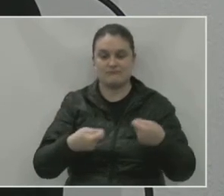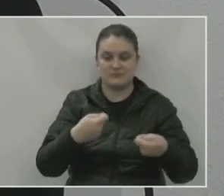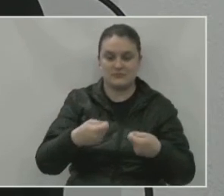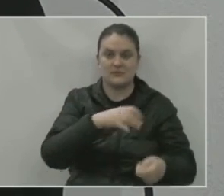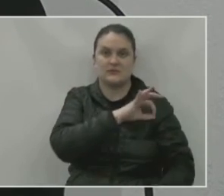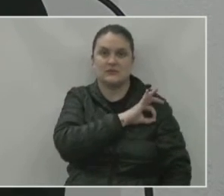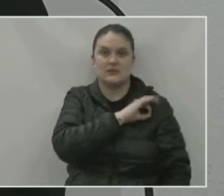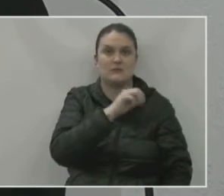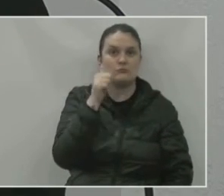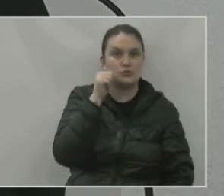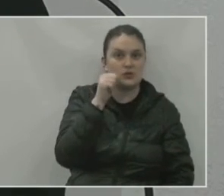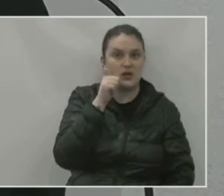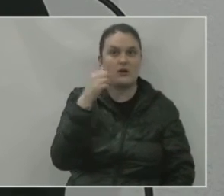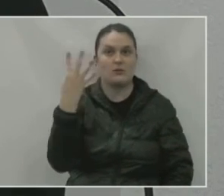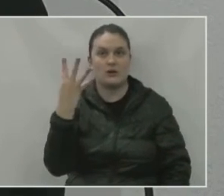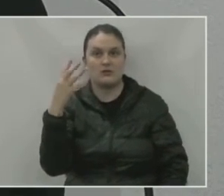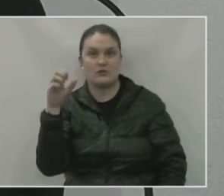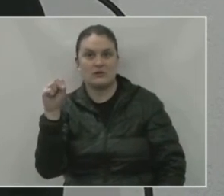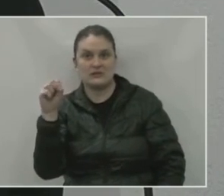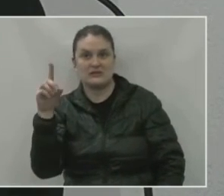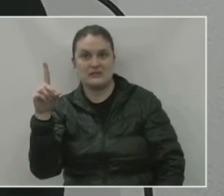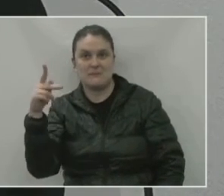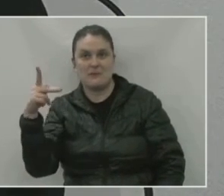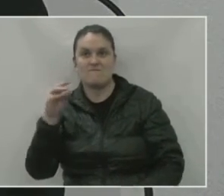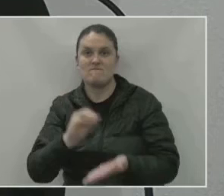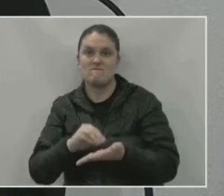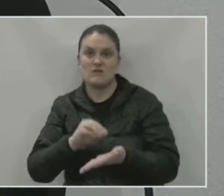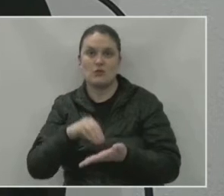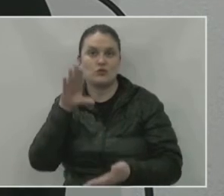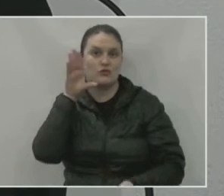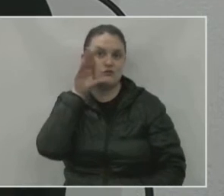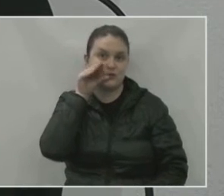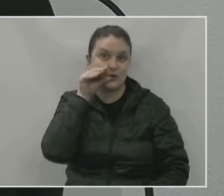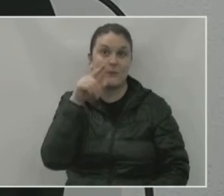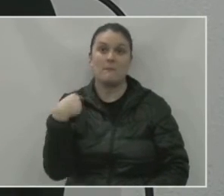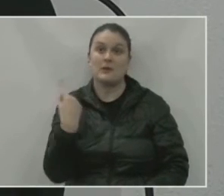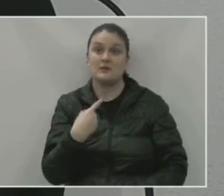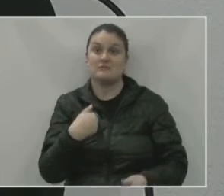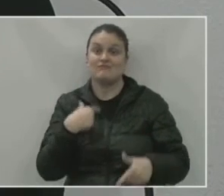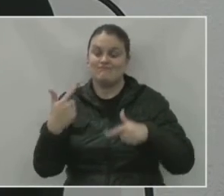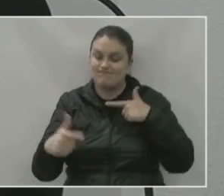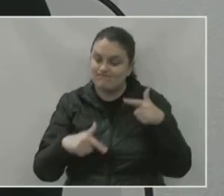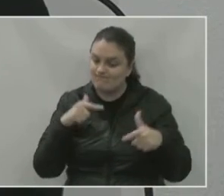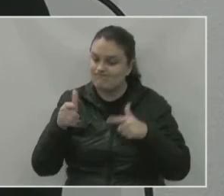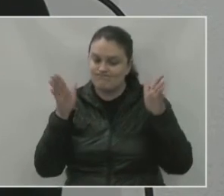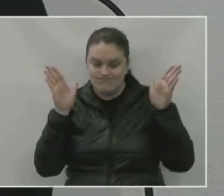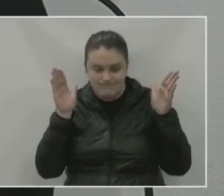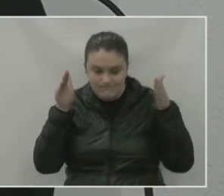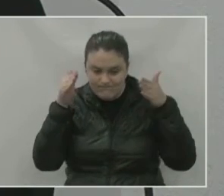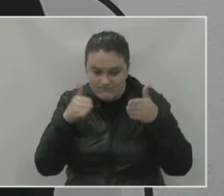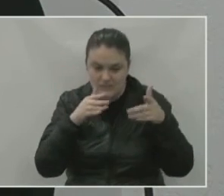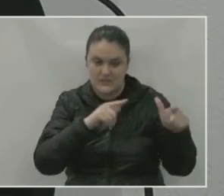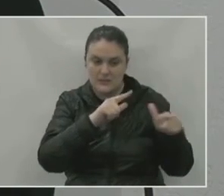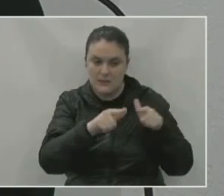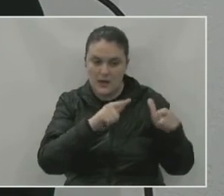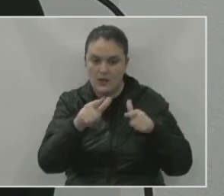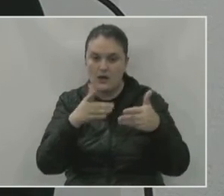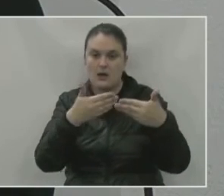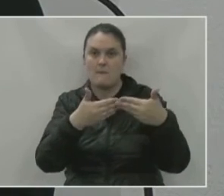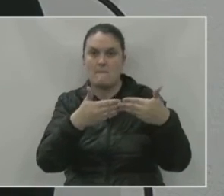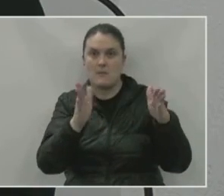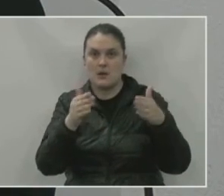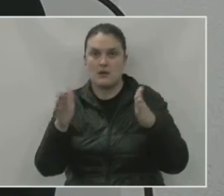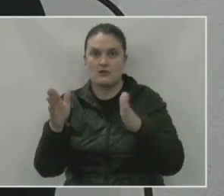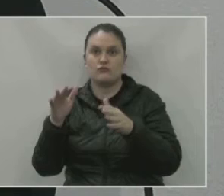Mulher, 4ª Subdivisão, falta de funcionários, mas nós nos dedicamos para, pelo menos, manter as unidades abertas